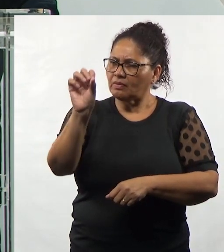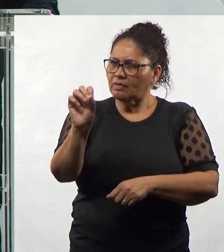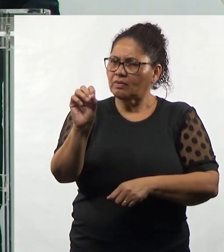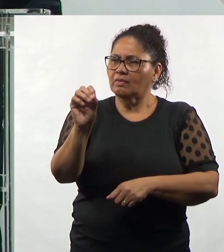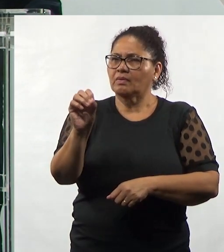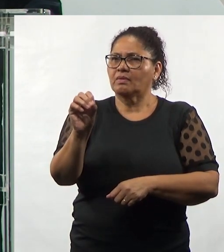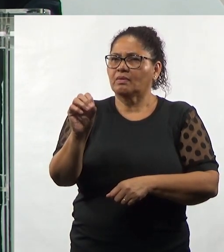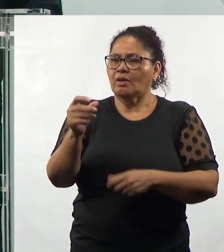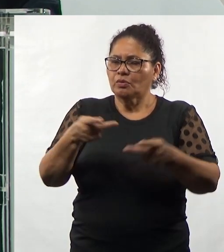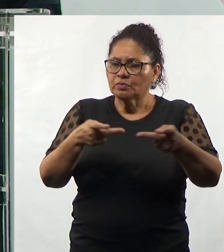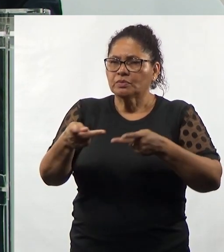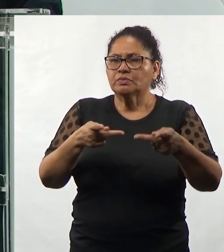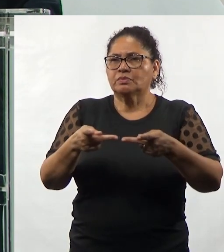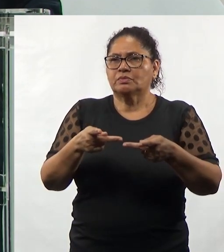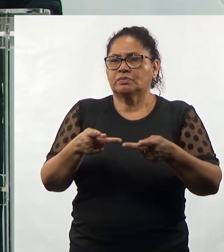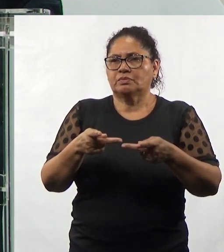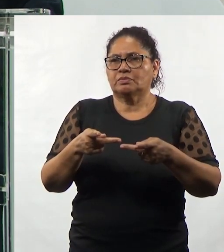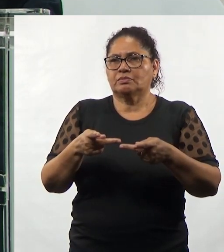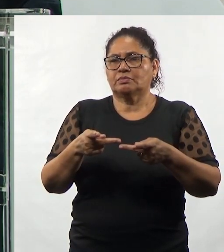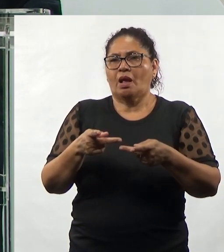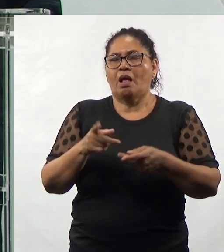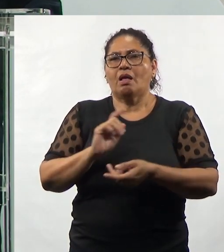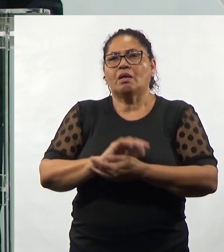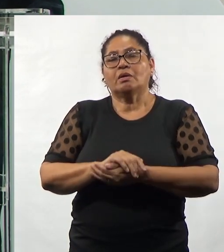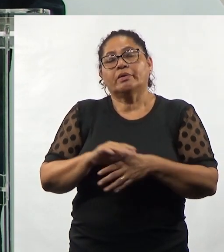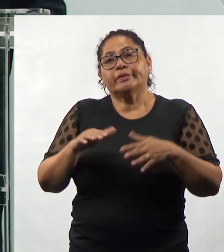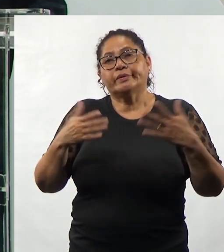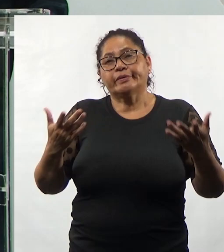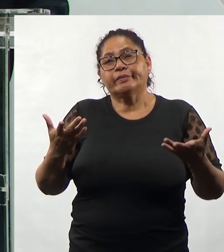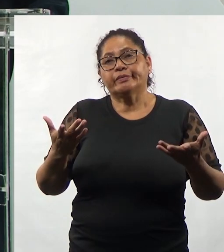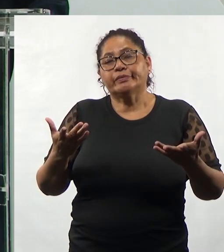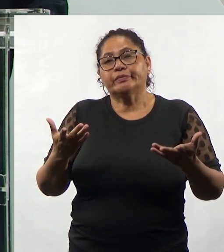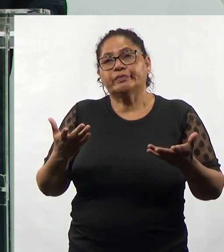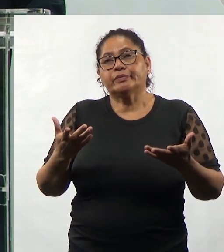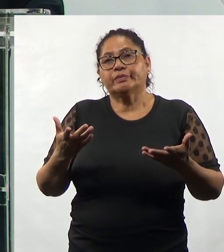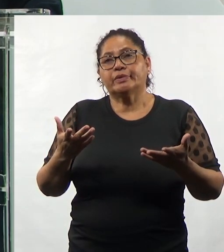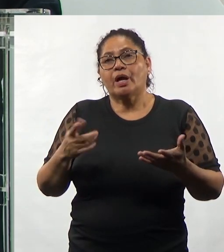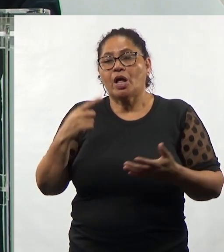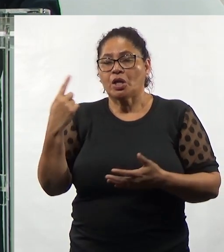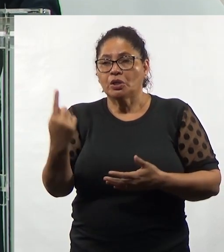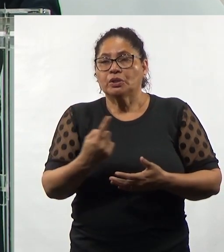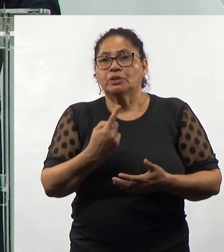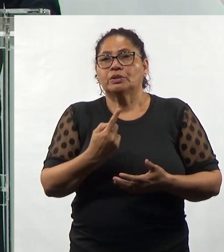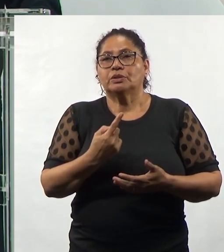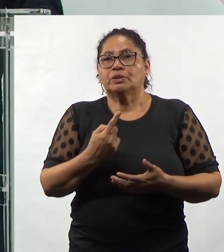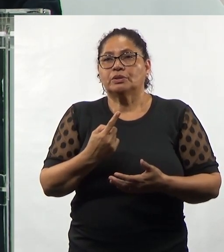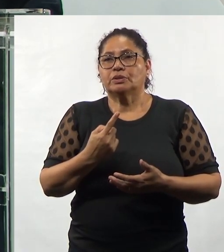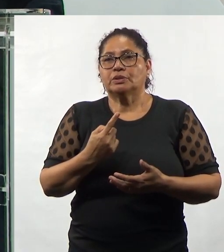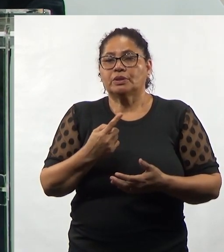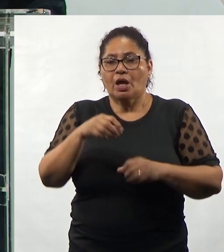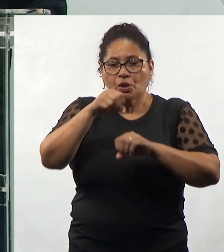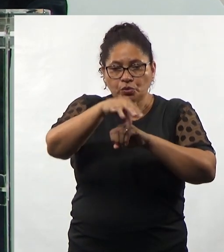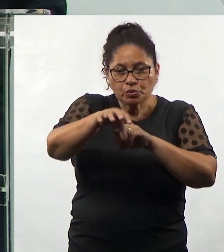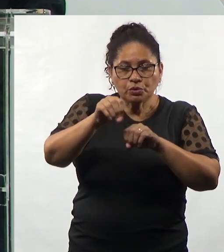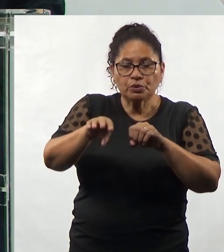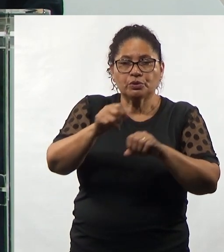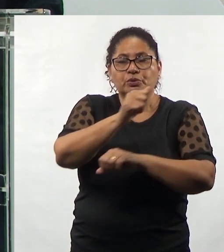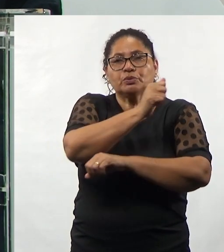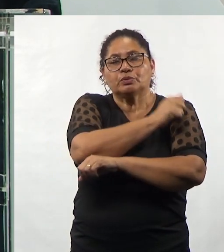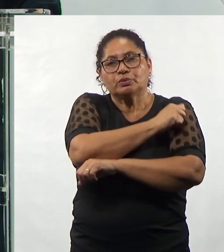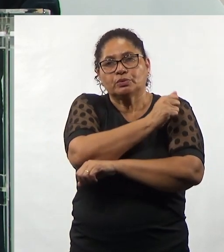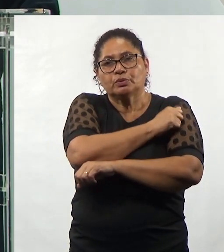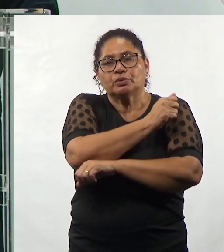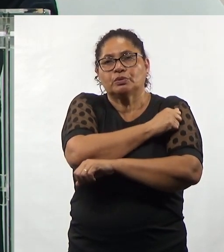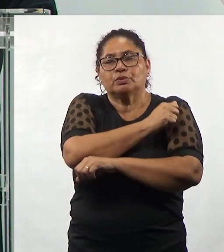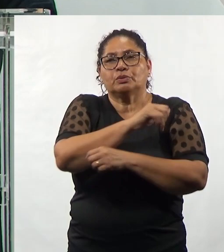250 projetos para serem aplicados simultaneamente? Né? Então fica aí a nossa